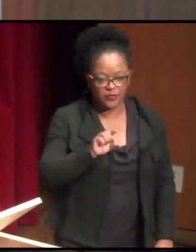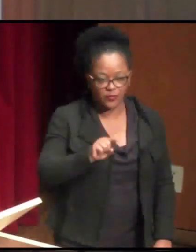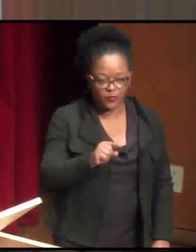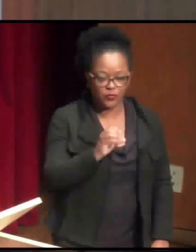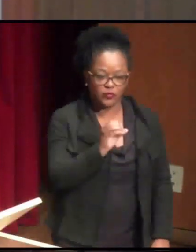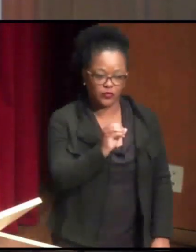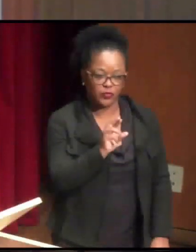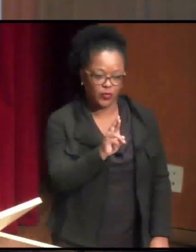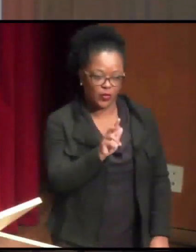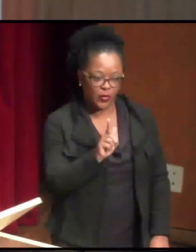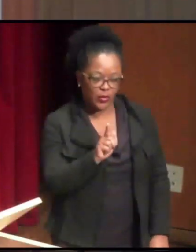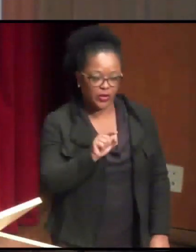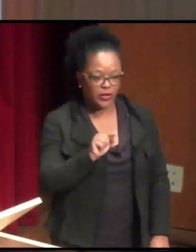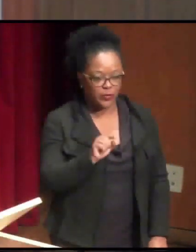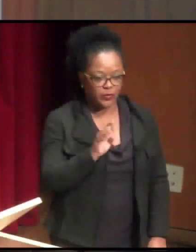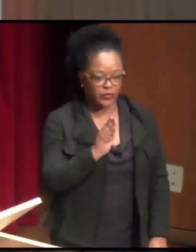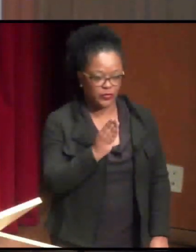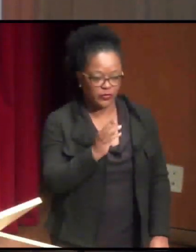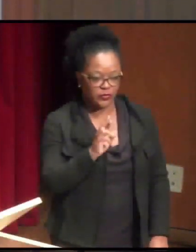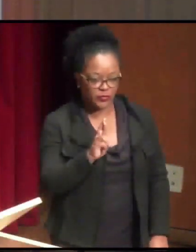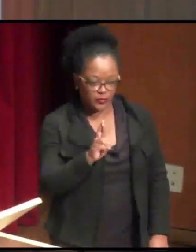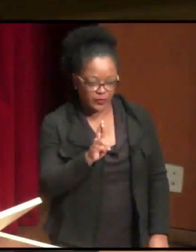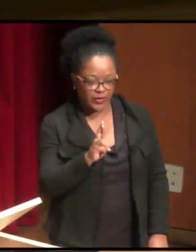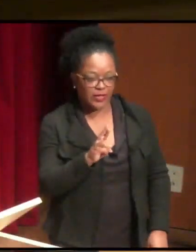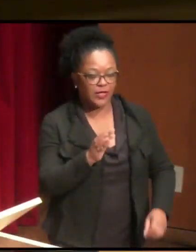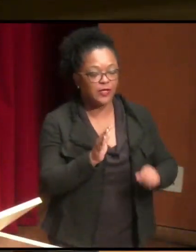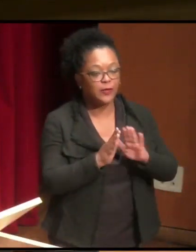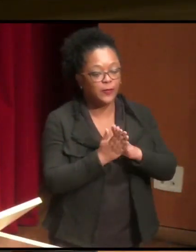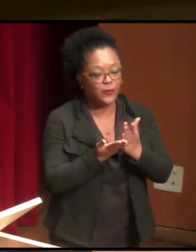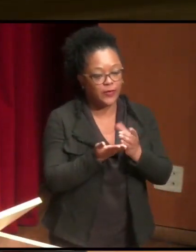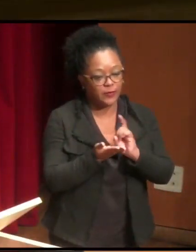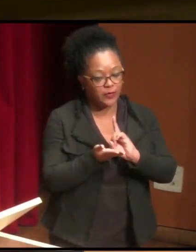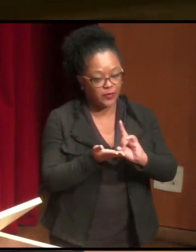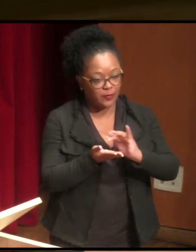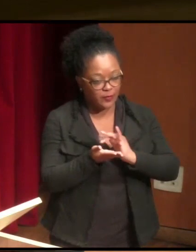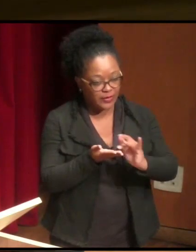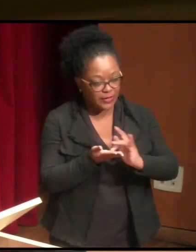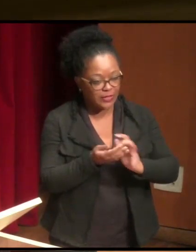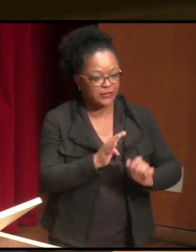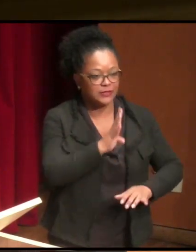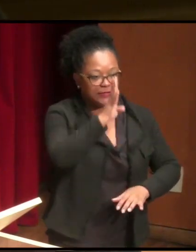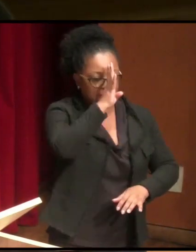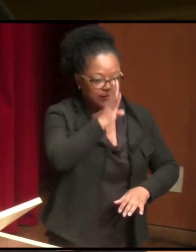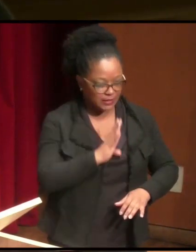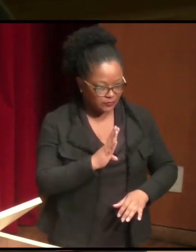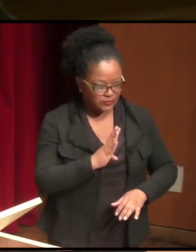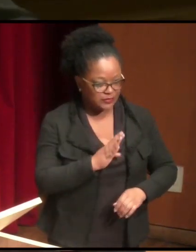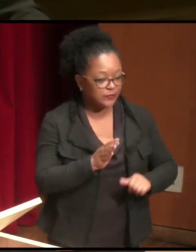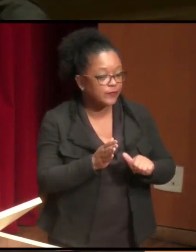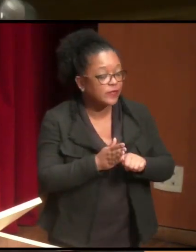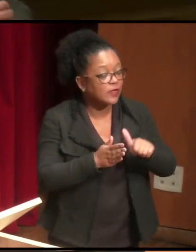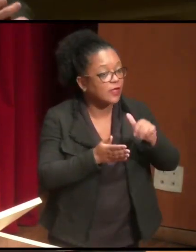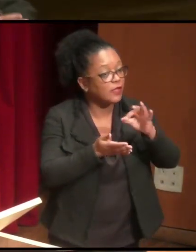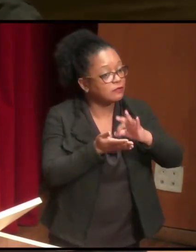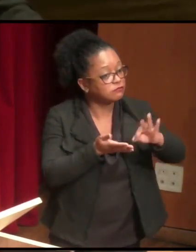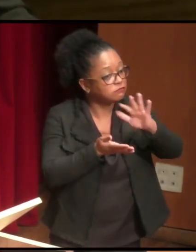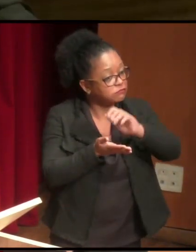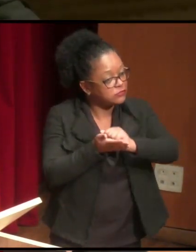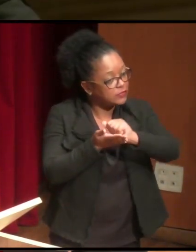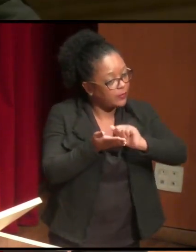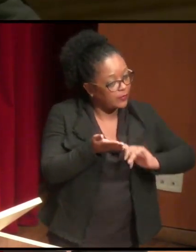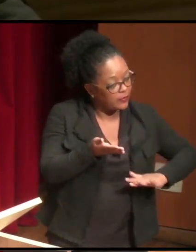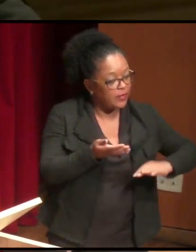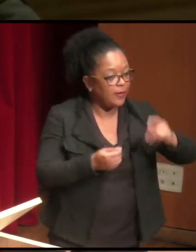sbb.org.br, Bíblia Braille gratuita. Você se cadastra, né? Cadastra a pessoa que tem interesse, porque a gente